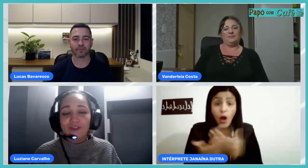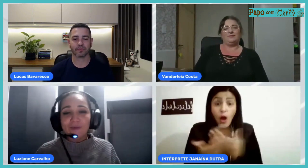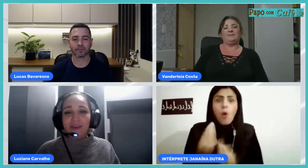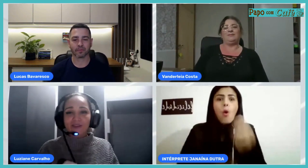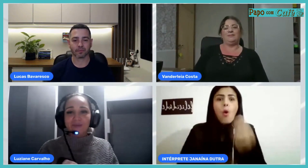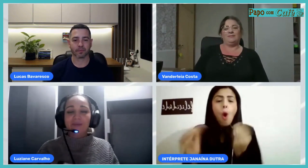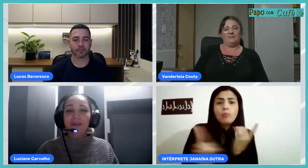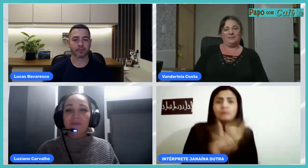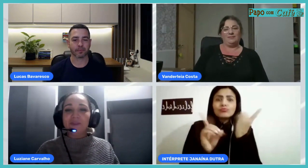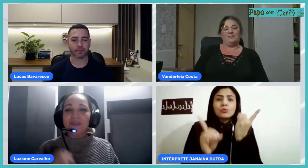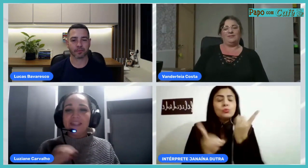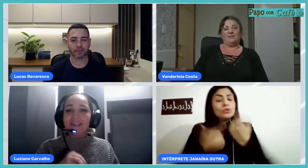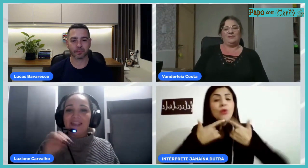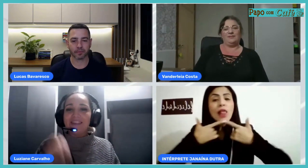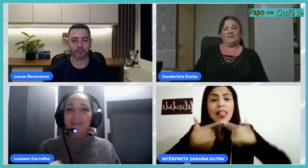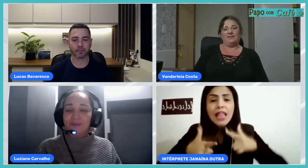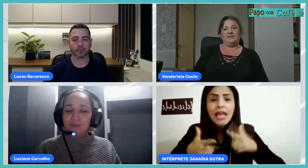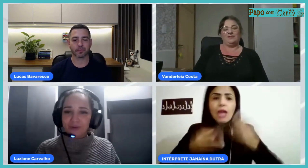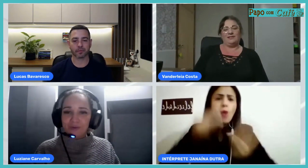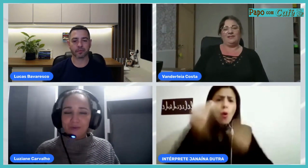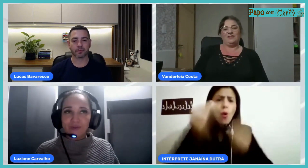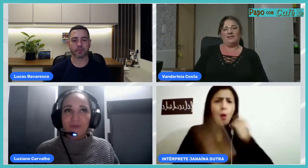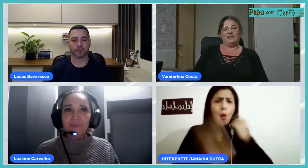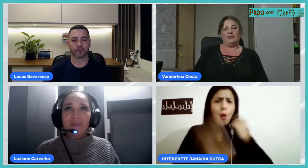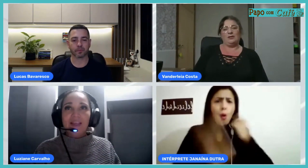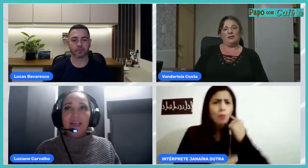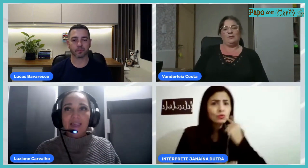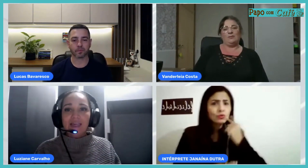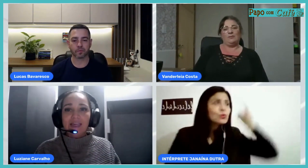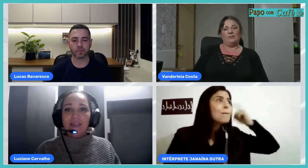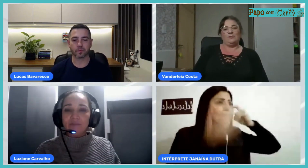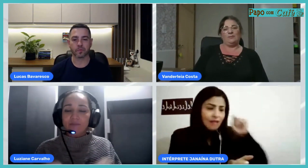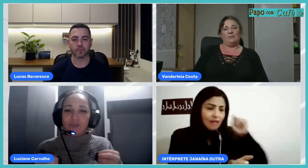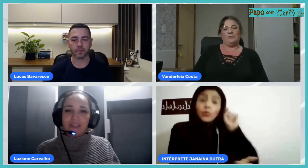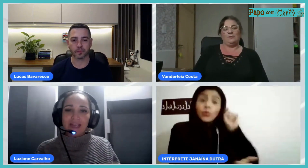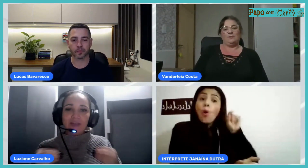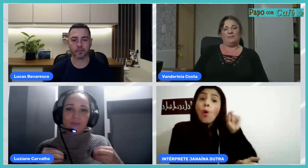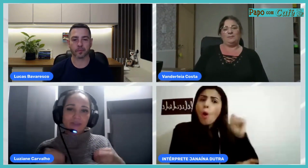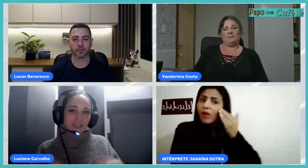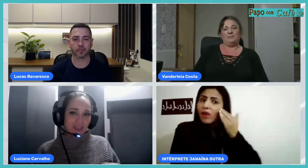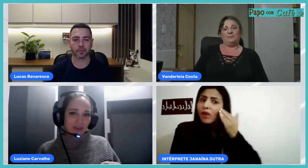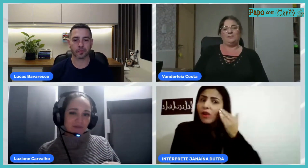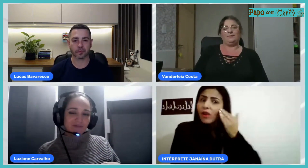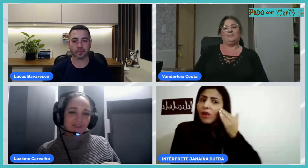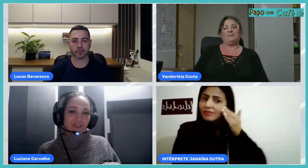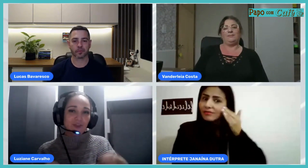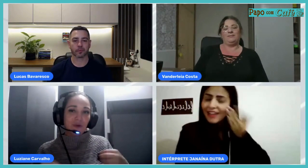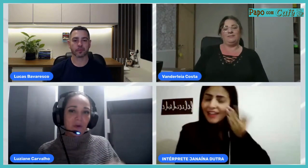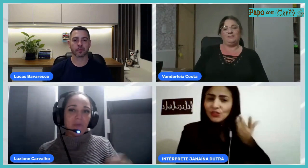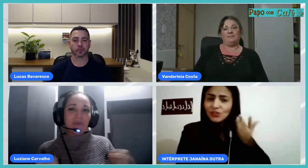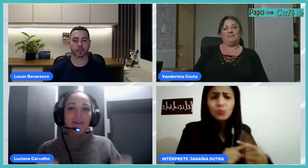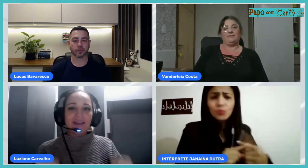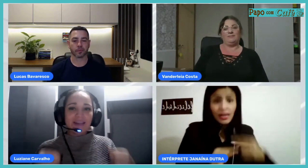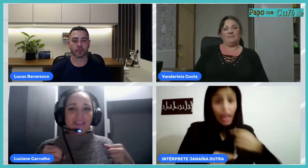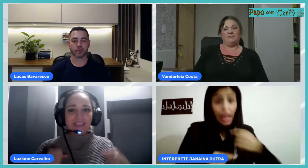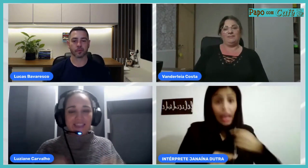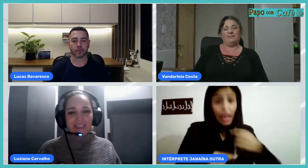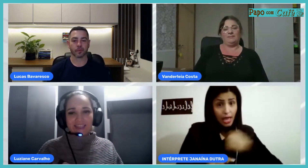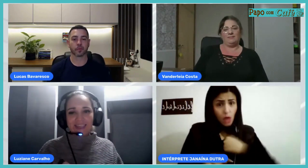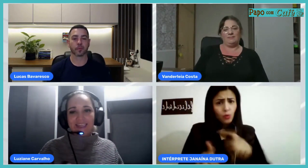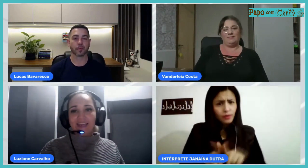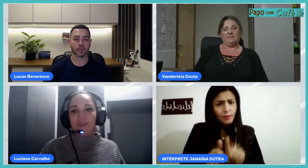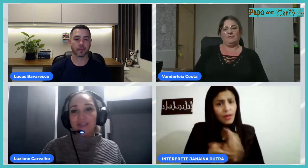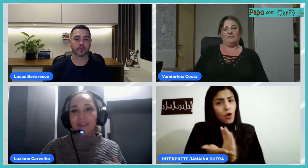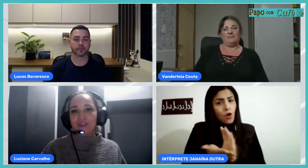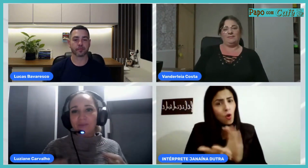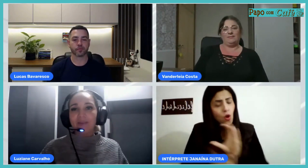mesmo sentimento, porque quando eu entrei dentro do curso, eu não tinha a noção de como era a